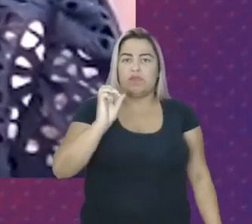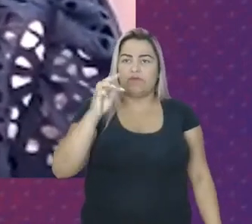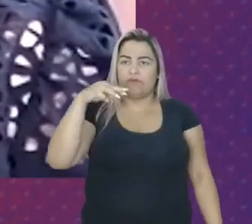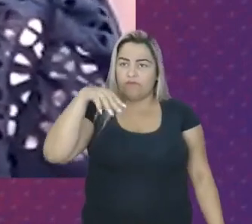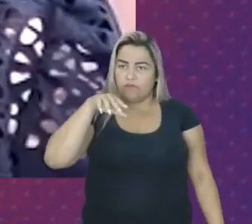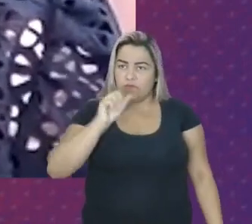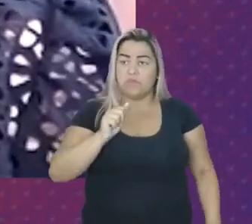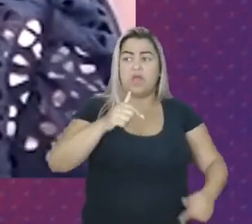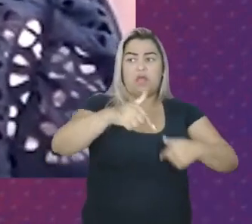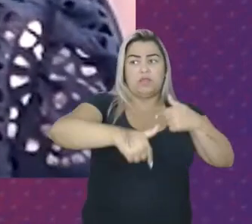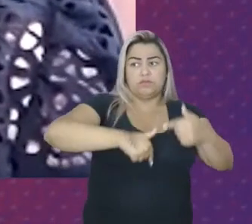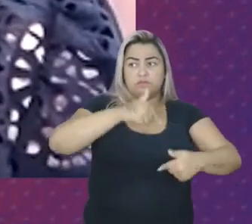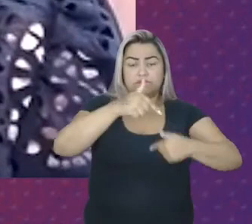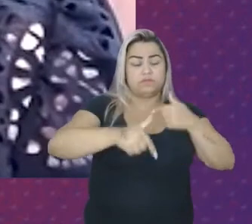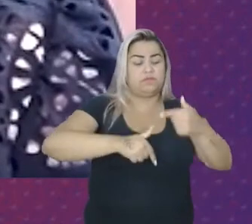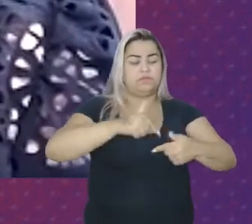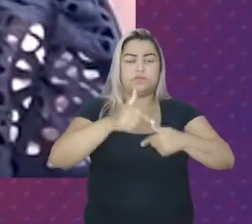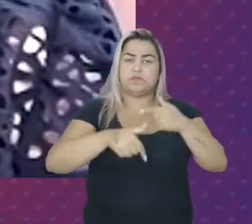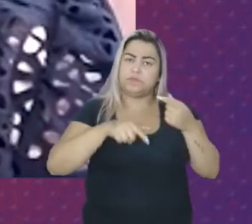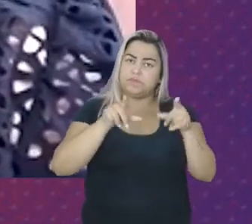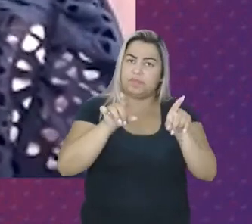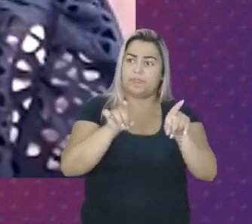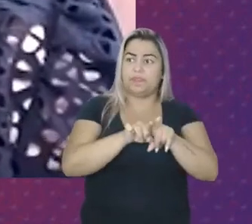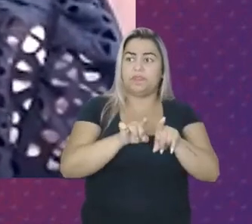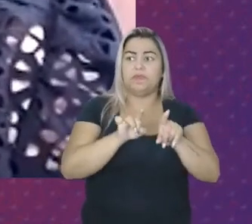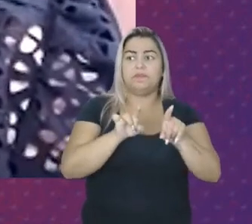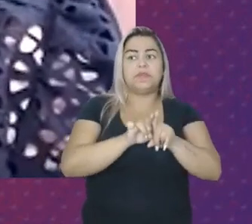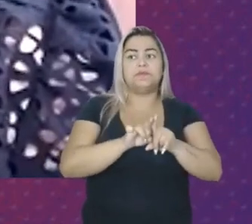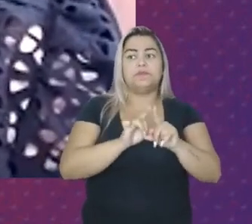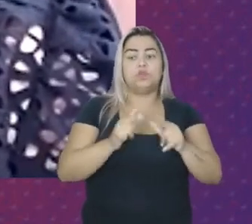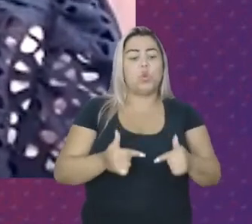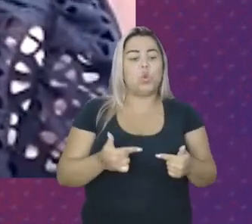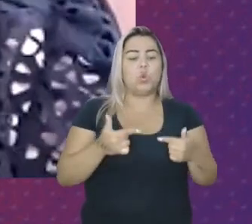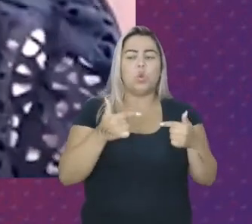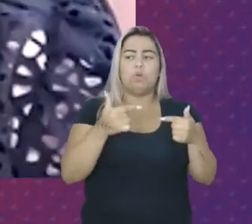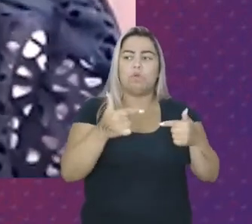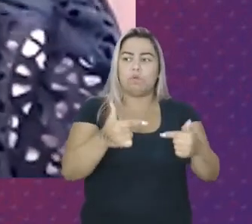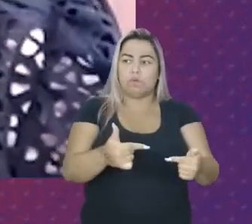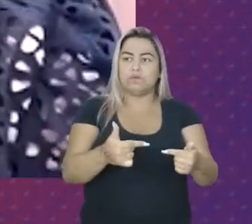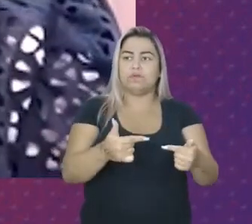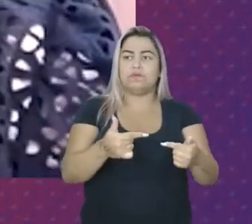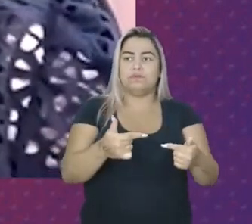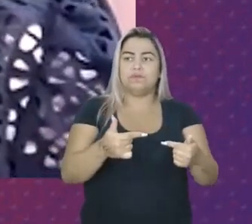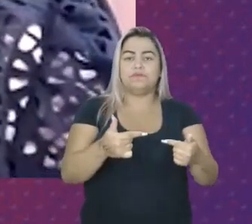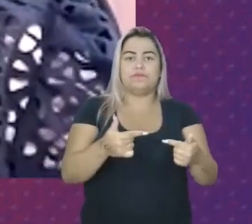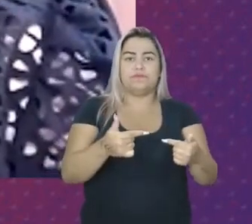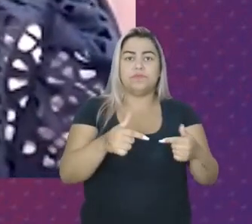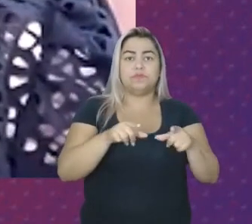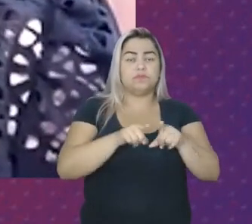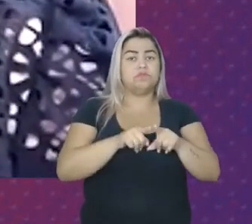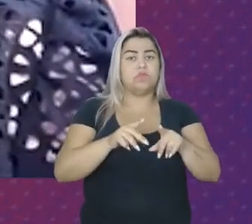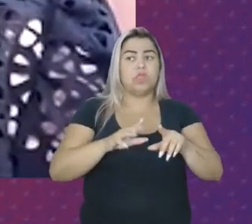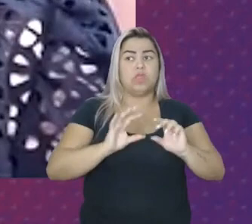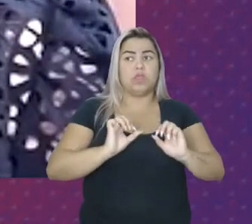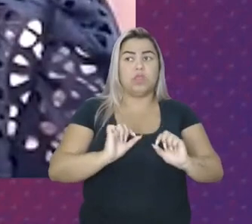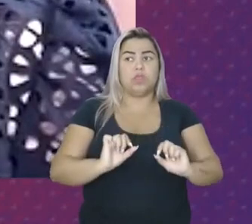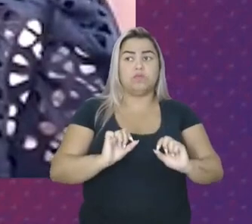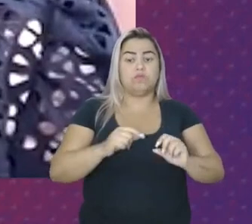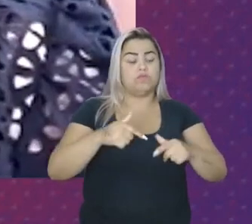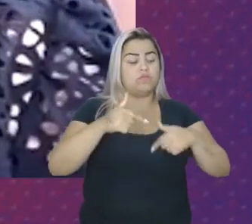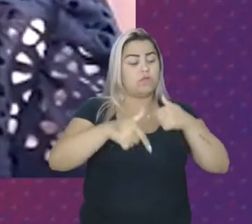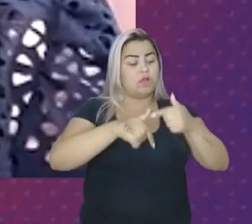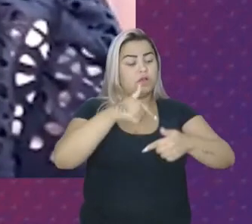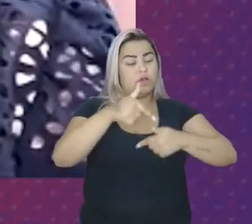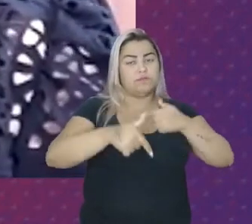todas nós, de certa forma, lutamos contra a reforma que precarizou o mundo do trabalho e que a